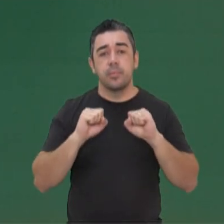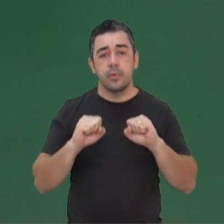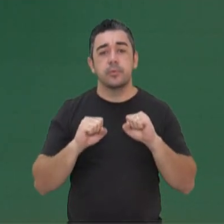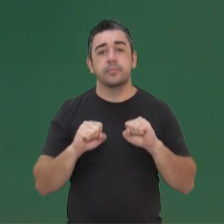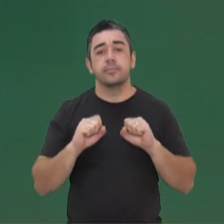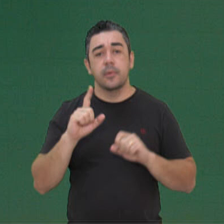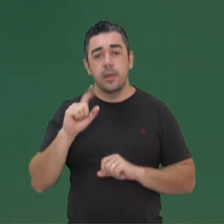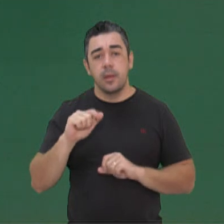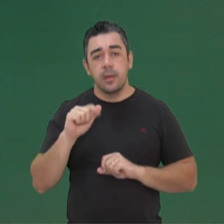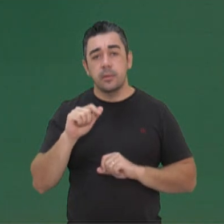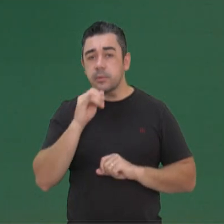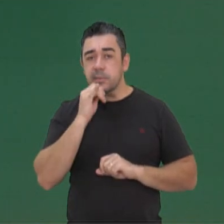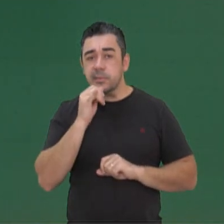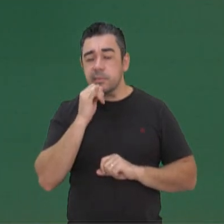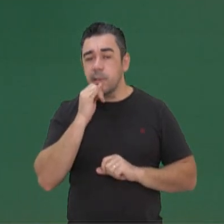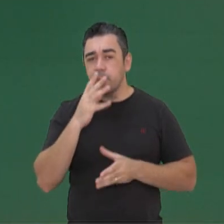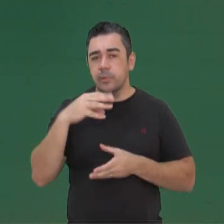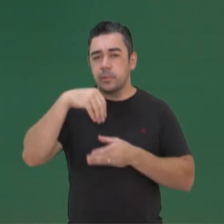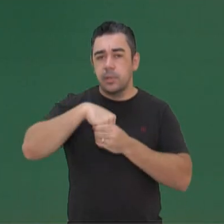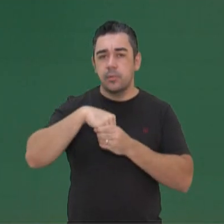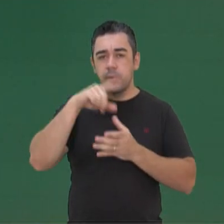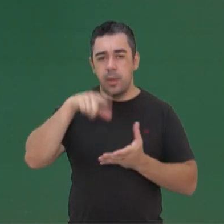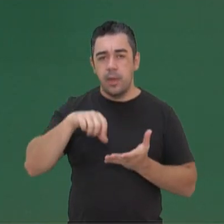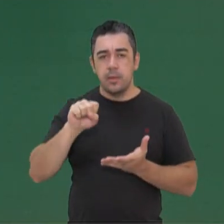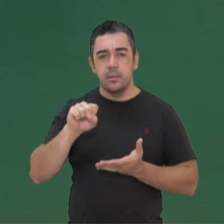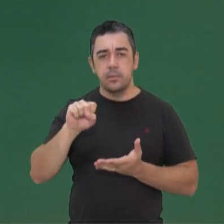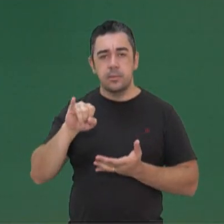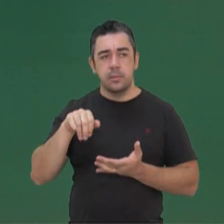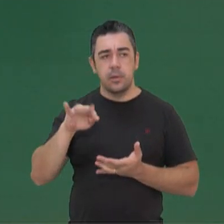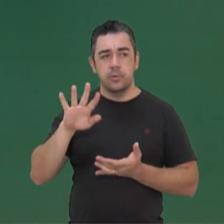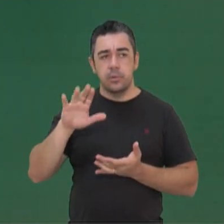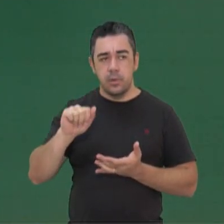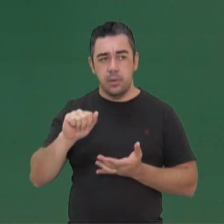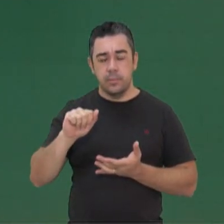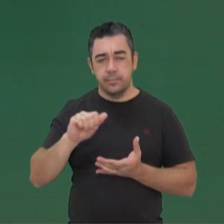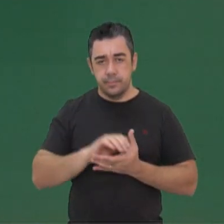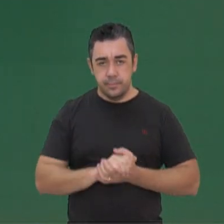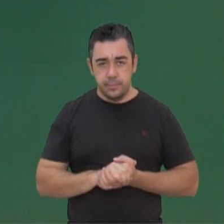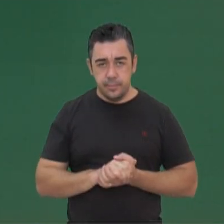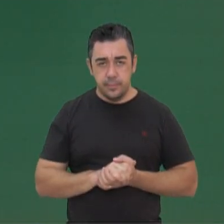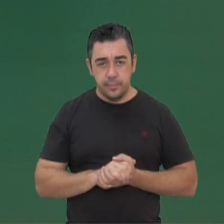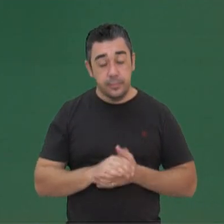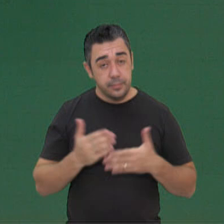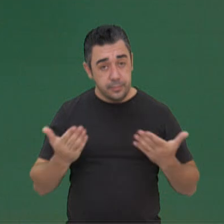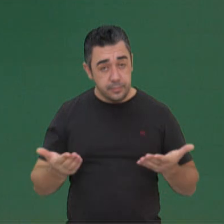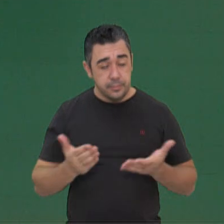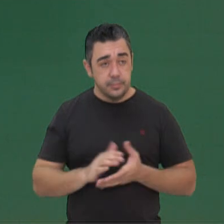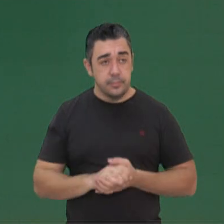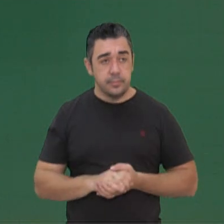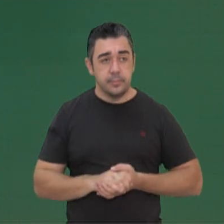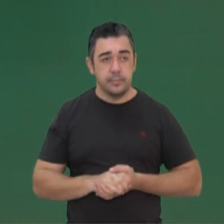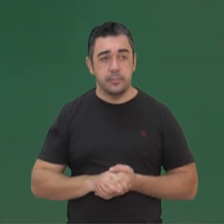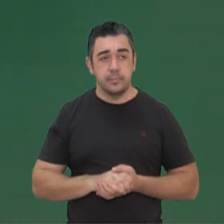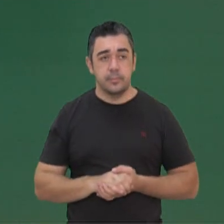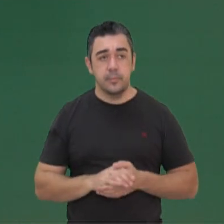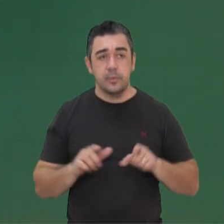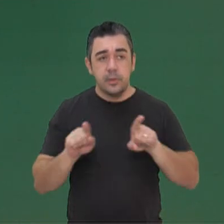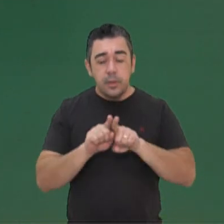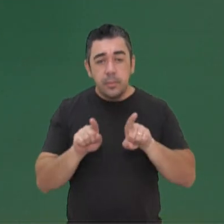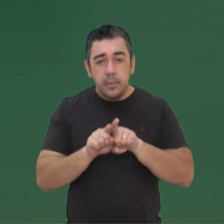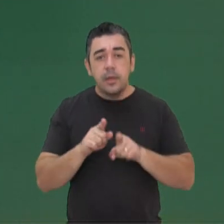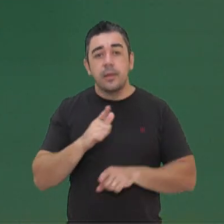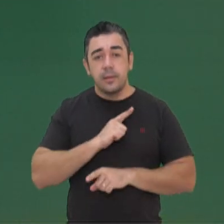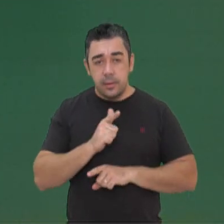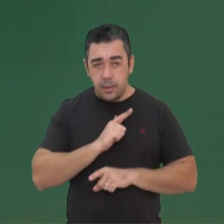uma energia cinética, uma energia de movimento. Muito bem. Da mesma